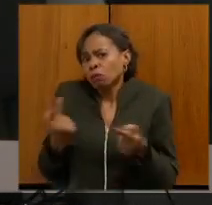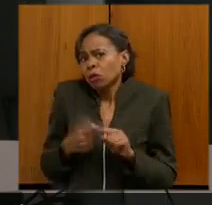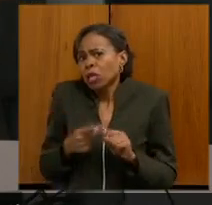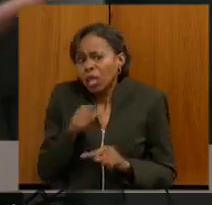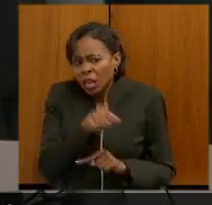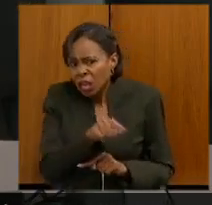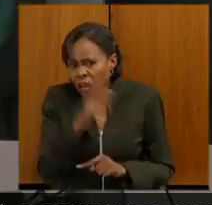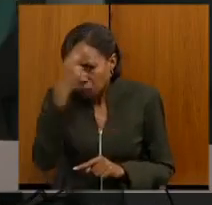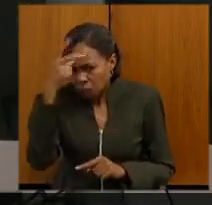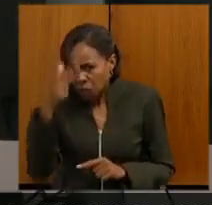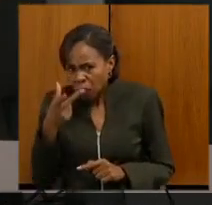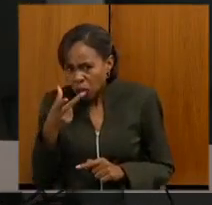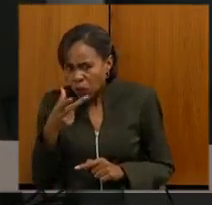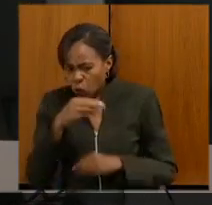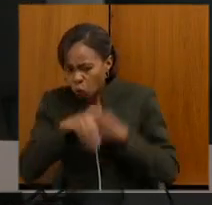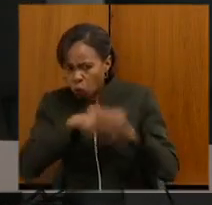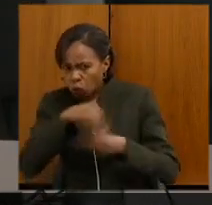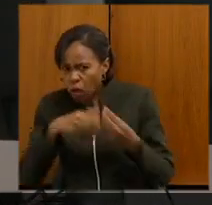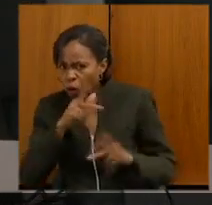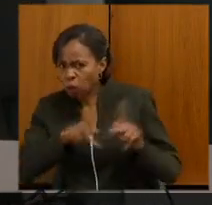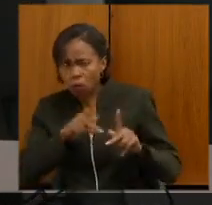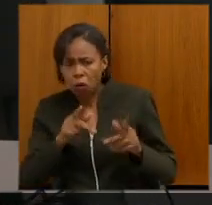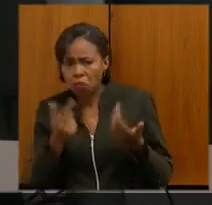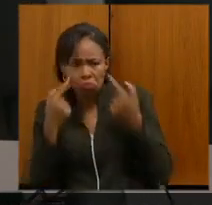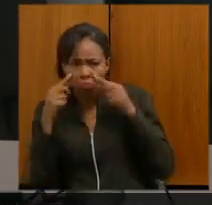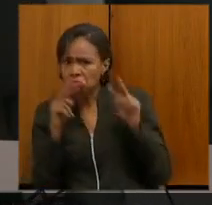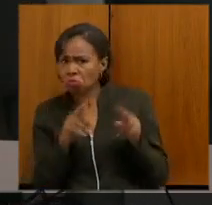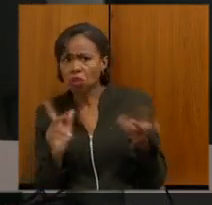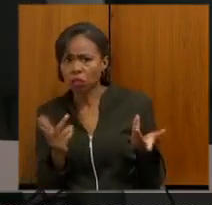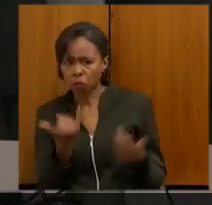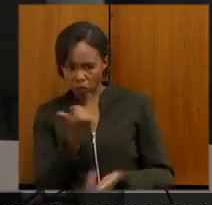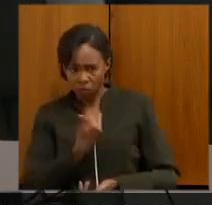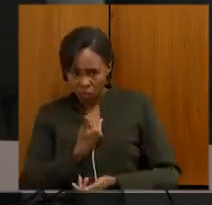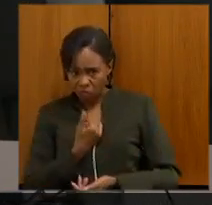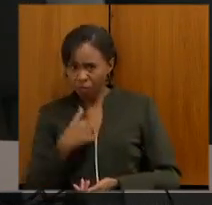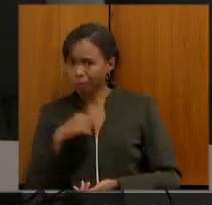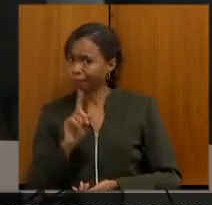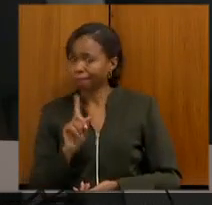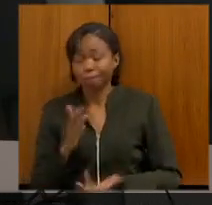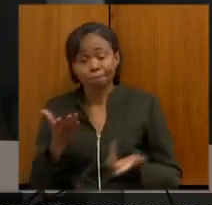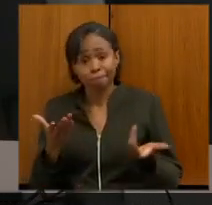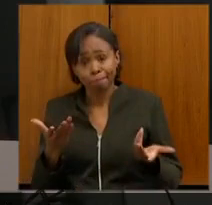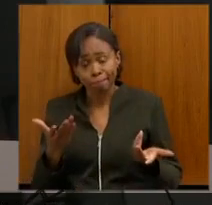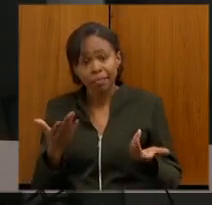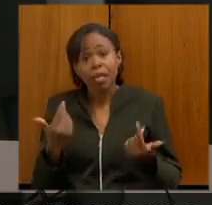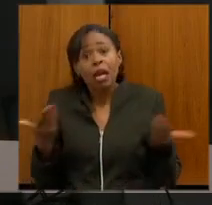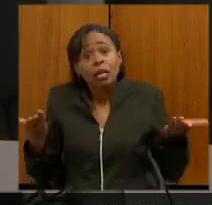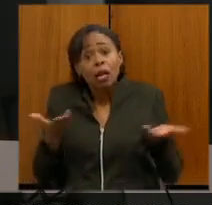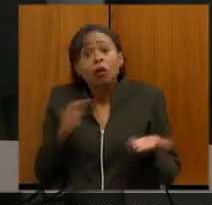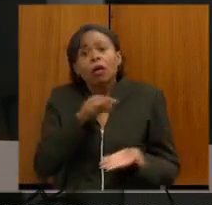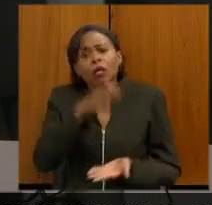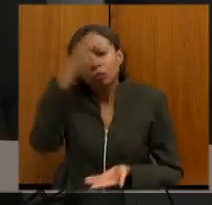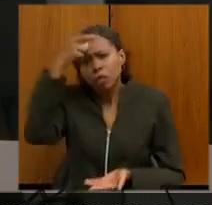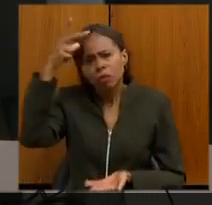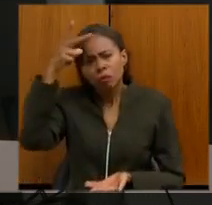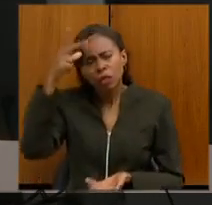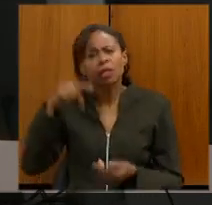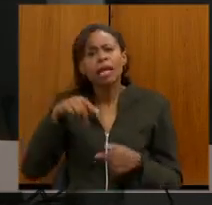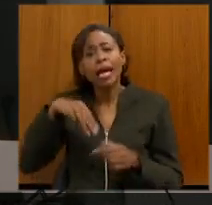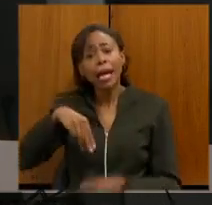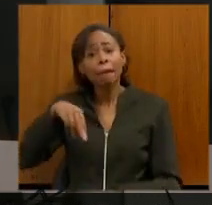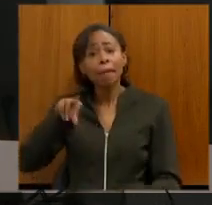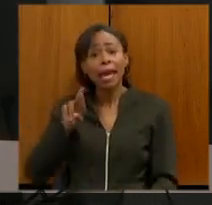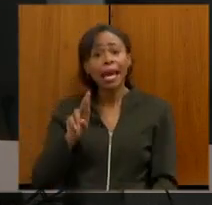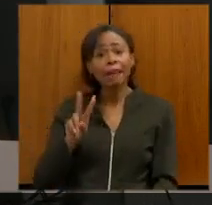do povo então não sei que você falou para alguém não sei formiga não falou a e agora ele tá deixando a